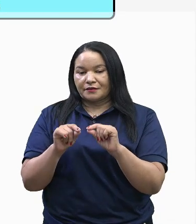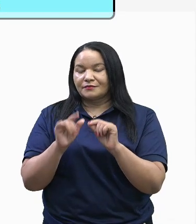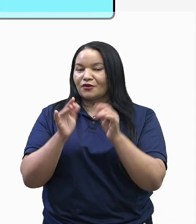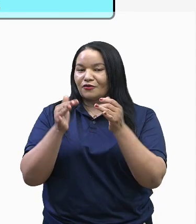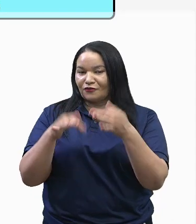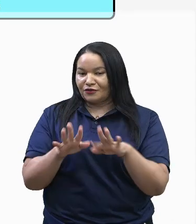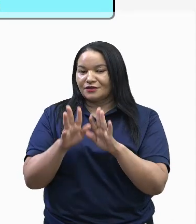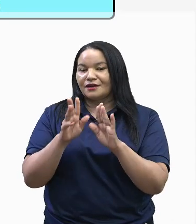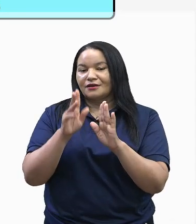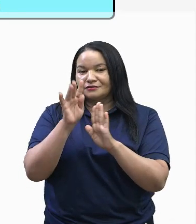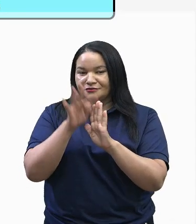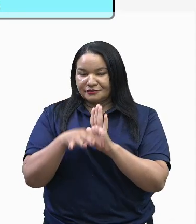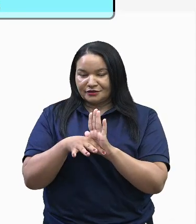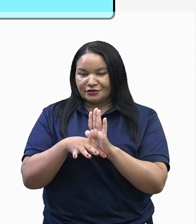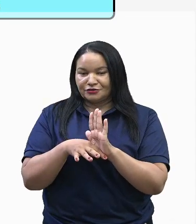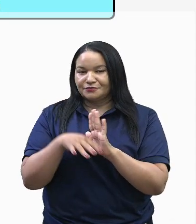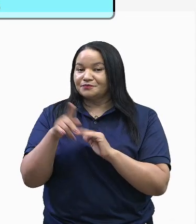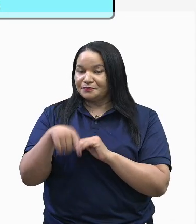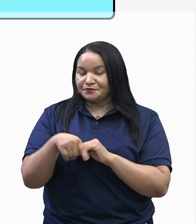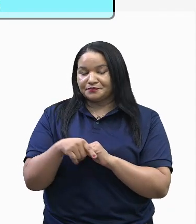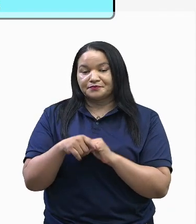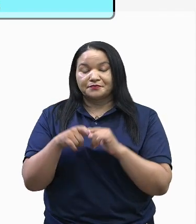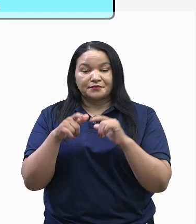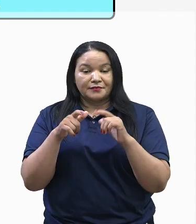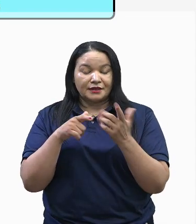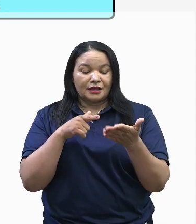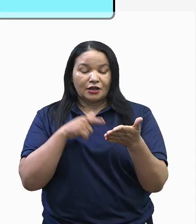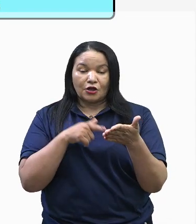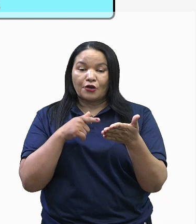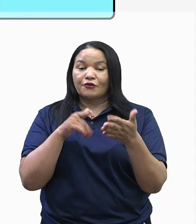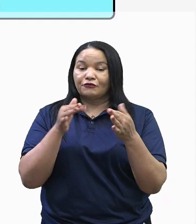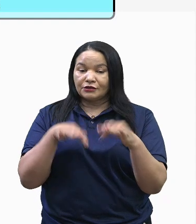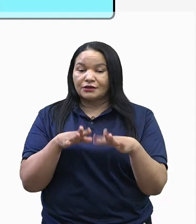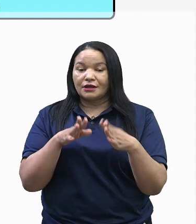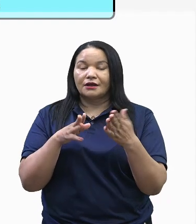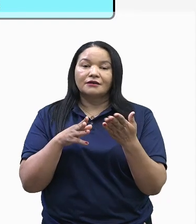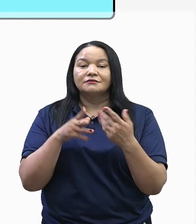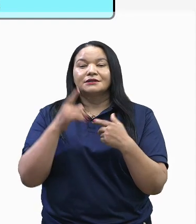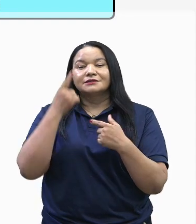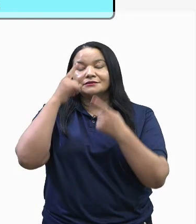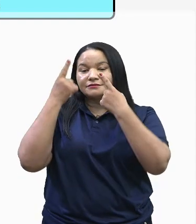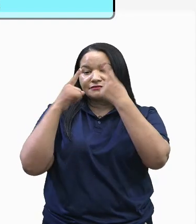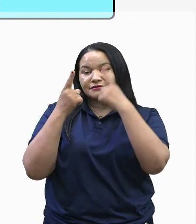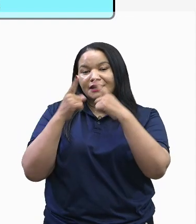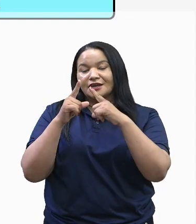do texto, né? É onde encerramos as ideias,